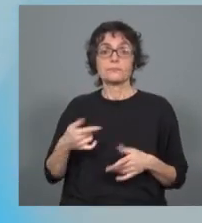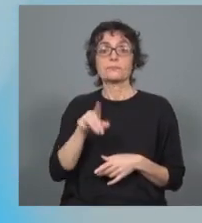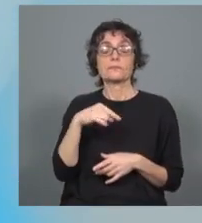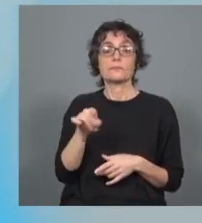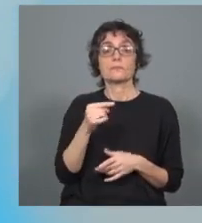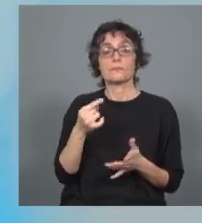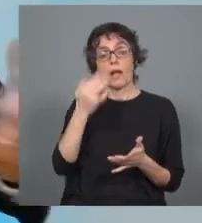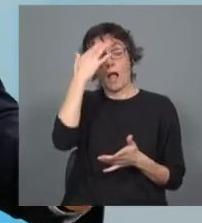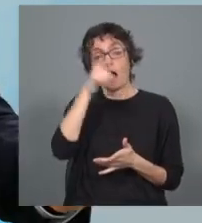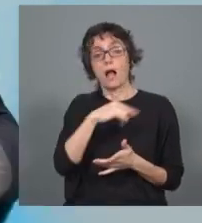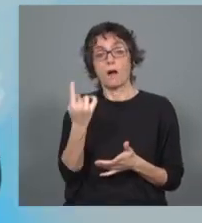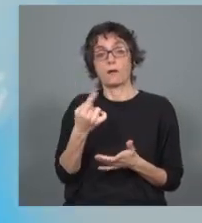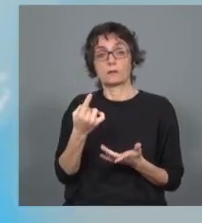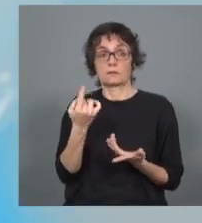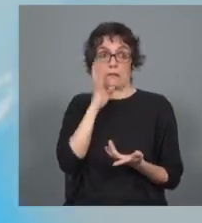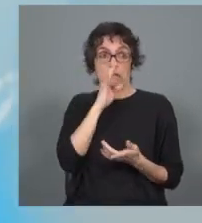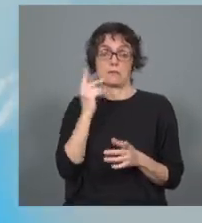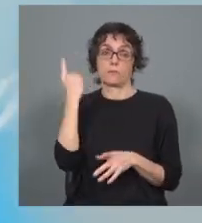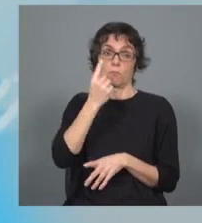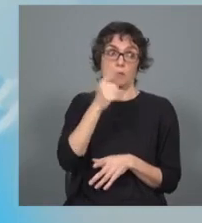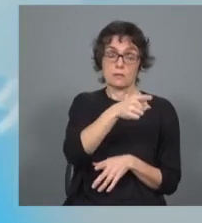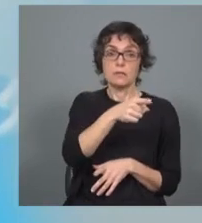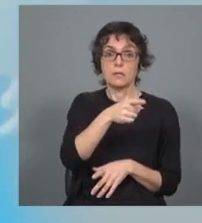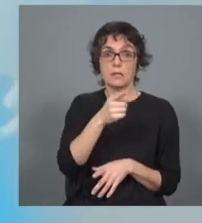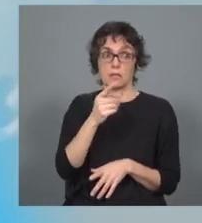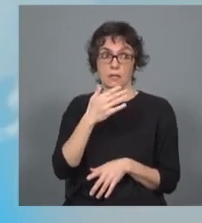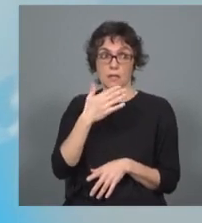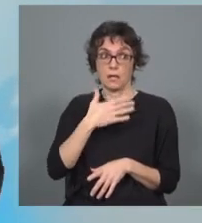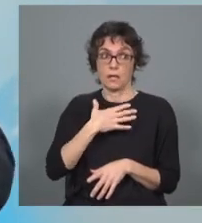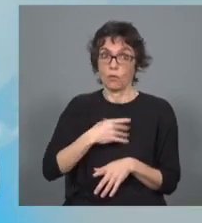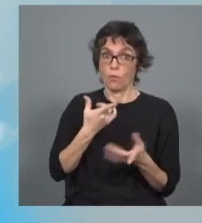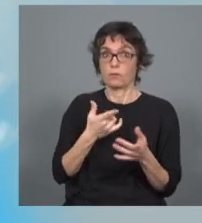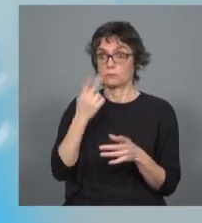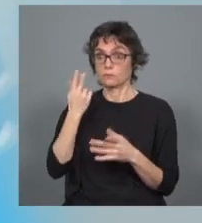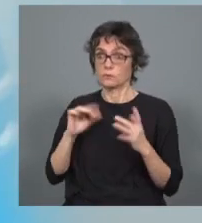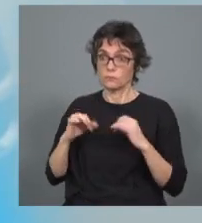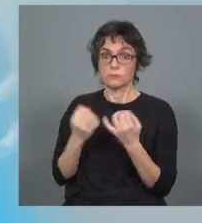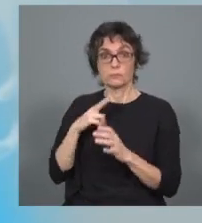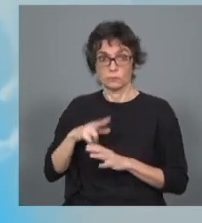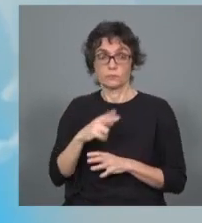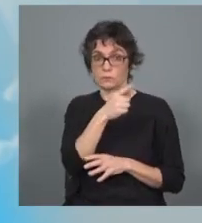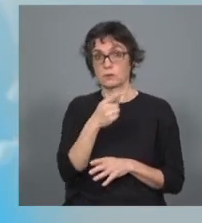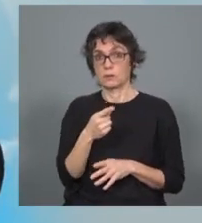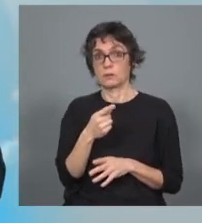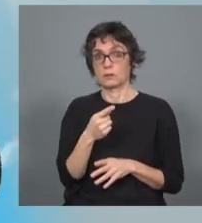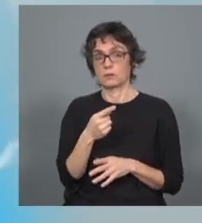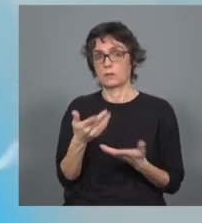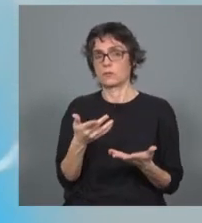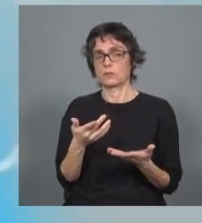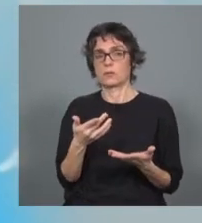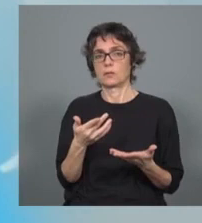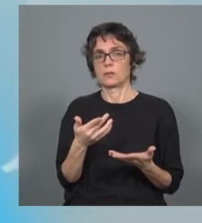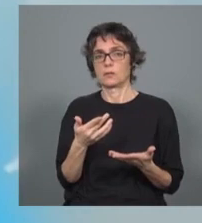um presidente interventivo em tudo o que é importante na vida da sociedade portuguesa não se vai remeter a uma